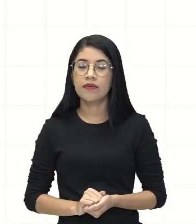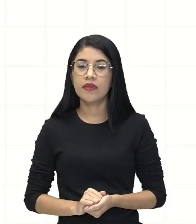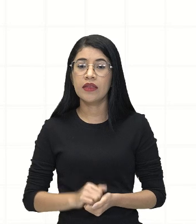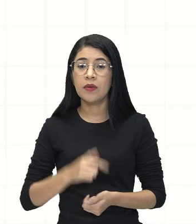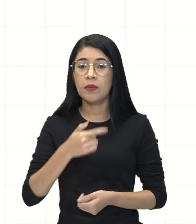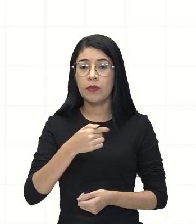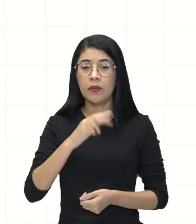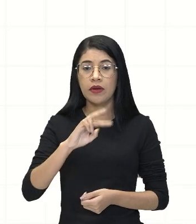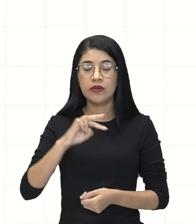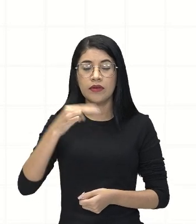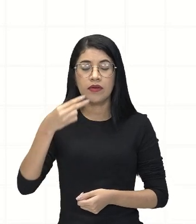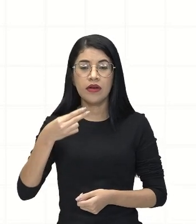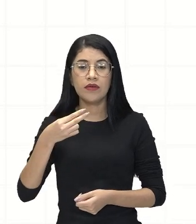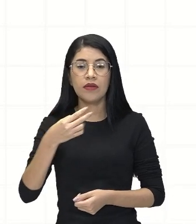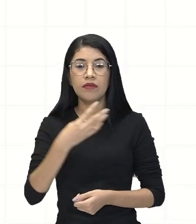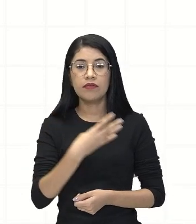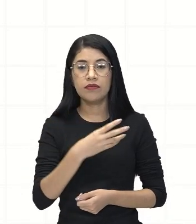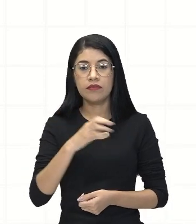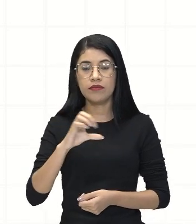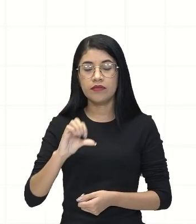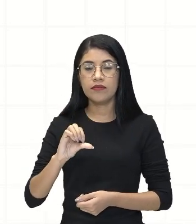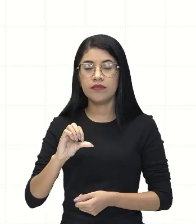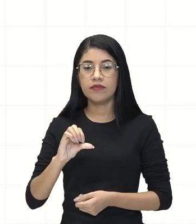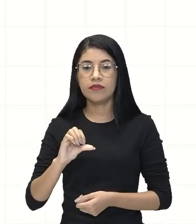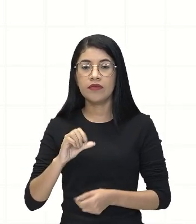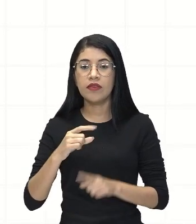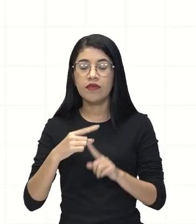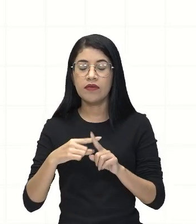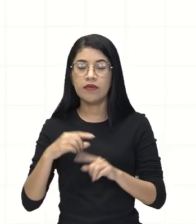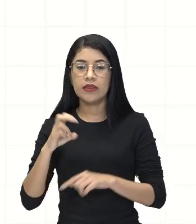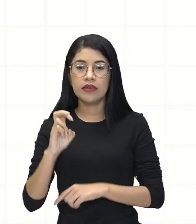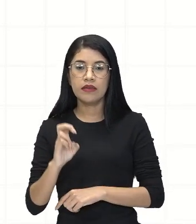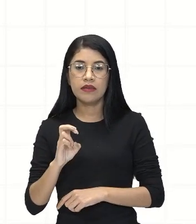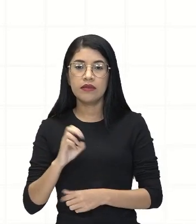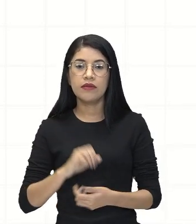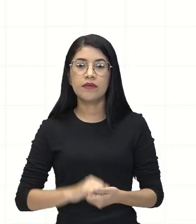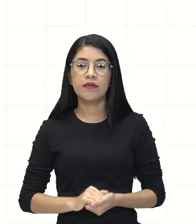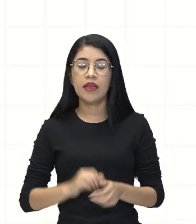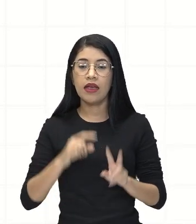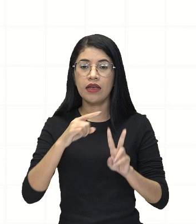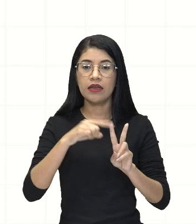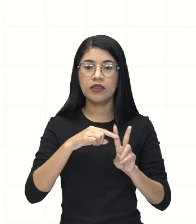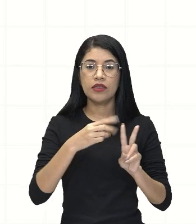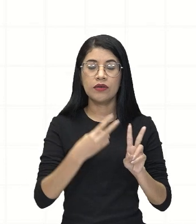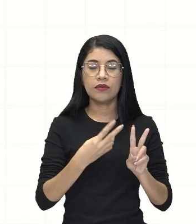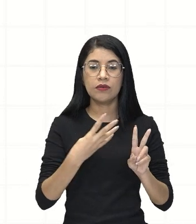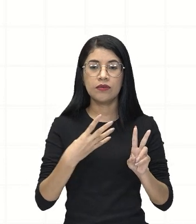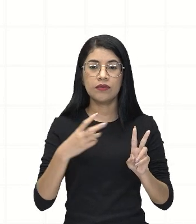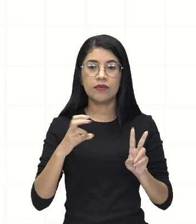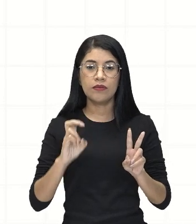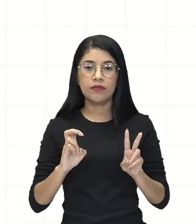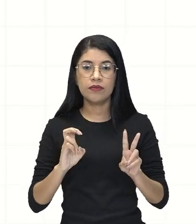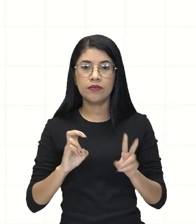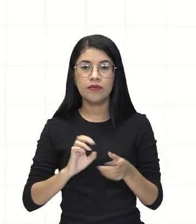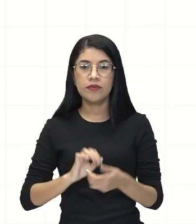ao quadrado? 7 ao quadrado é 49. Vezes 5 vai dar raiz quadrada de